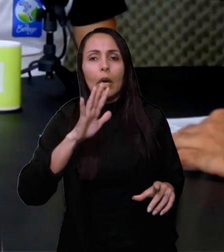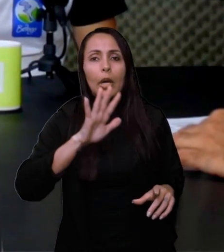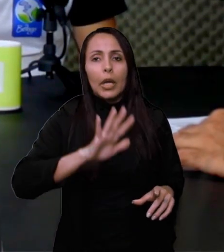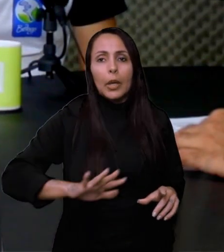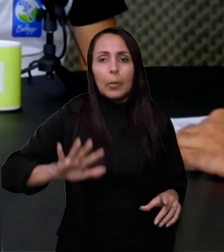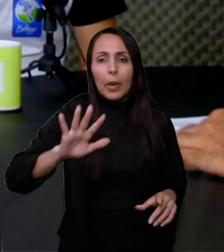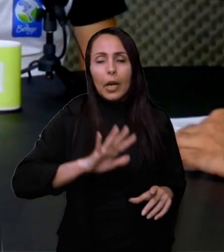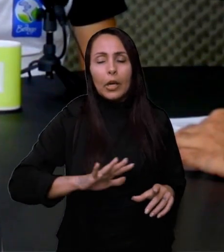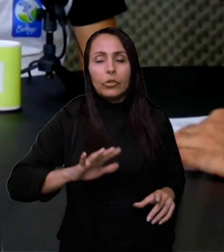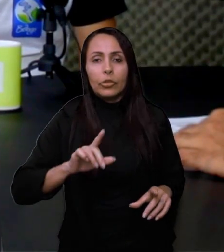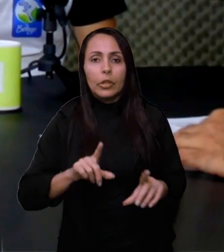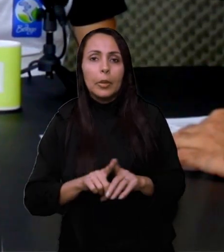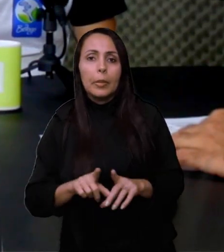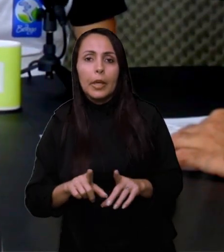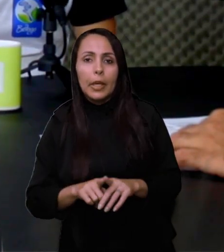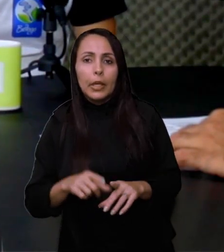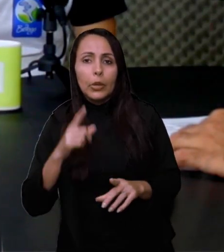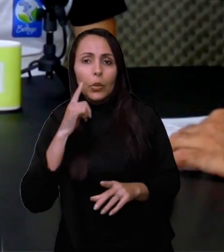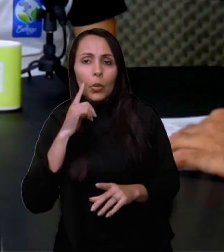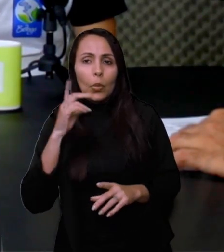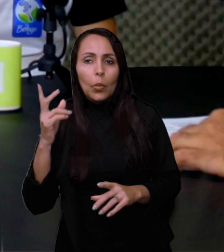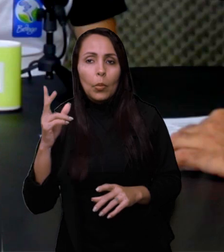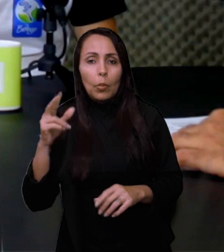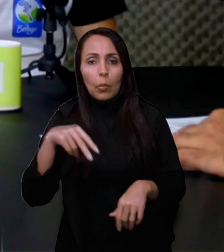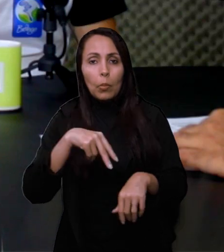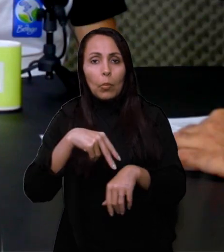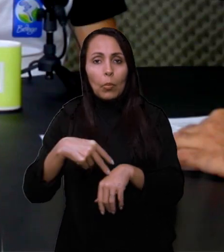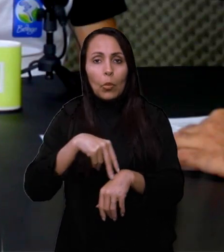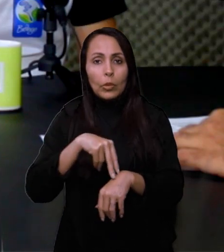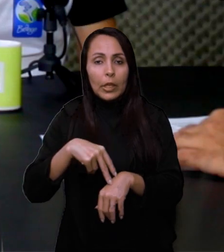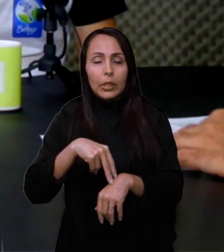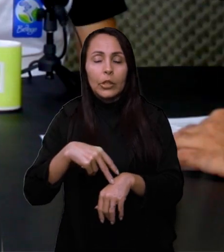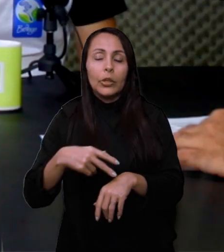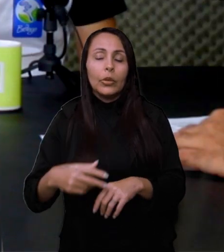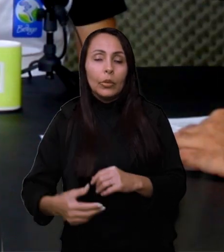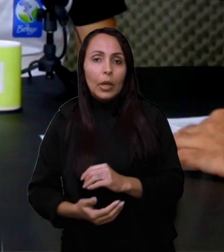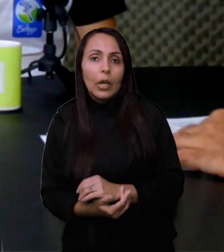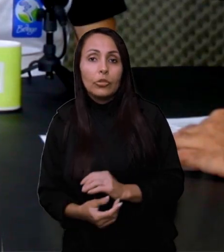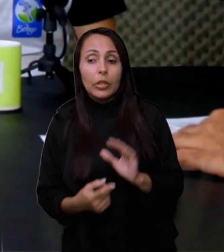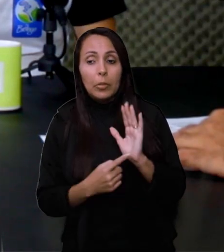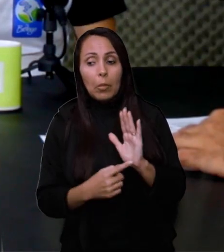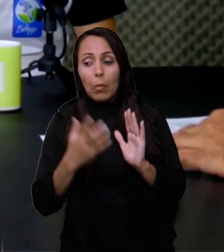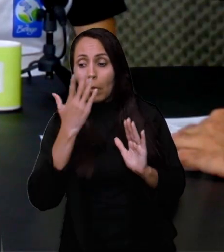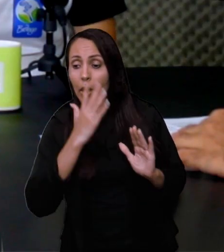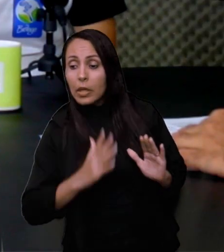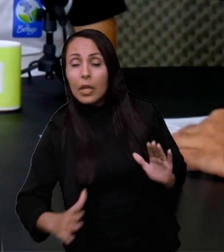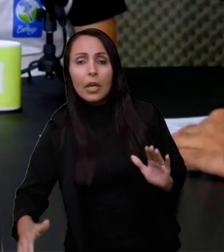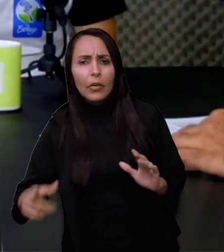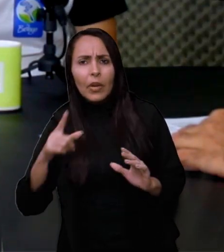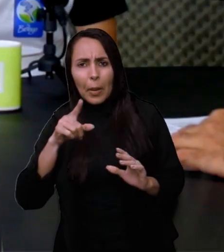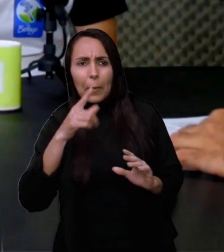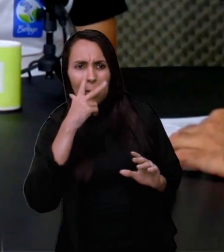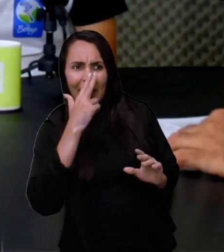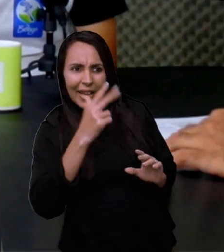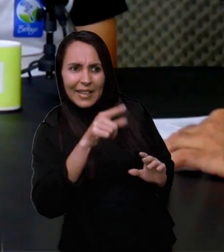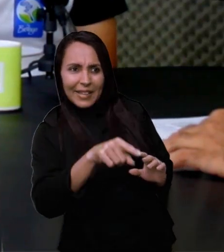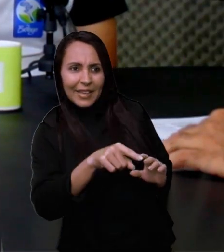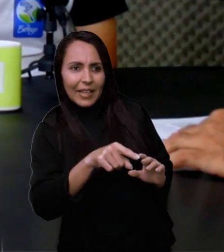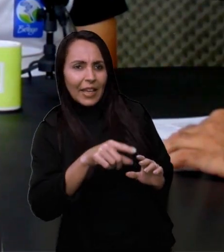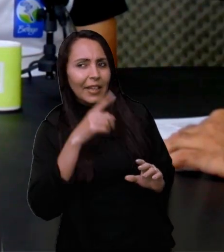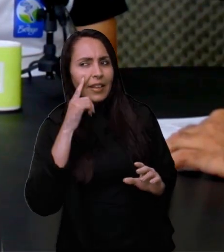um náuprio e o bonequinho do Sandro Plankton. A gente mostra para as crianças. Vocês acham que parece? Aí você,